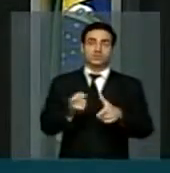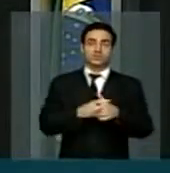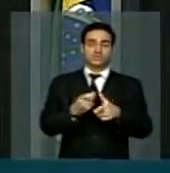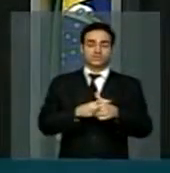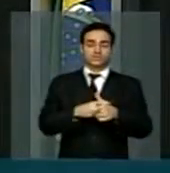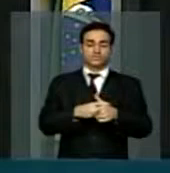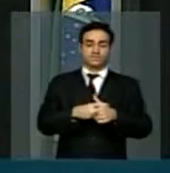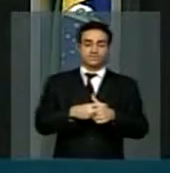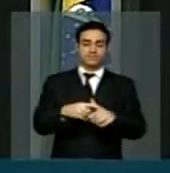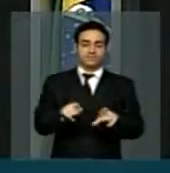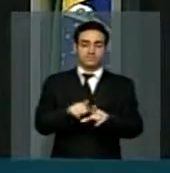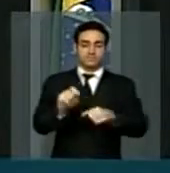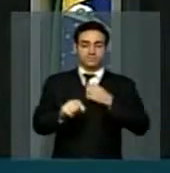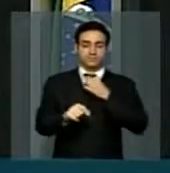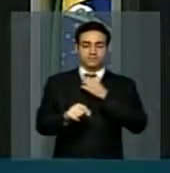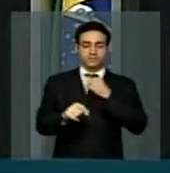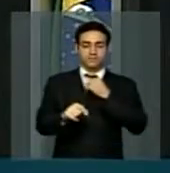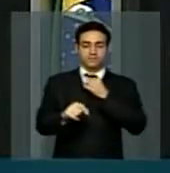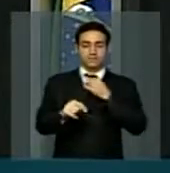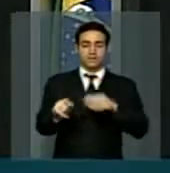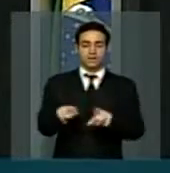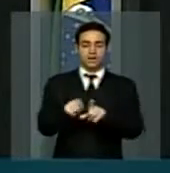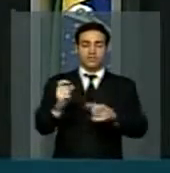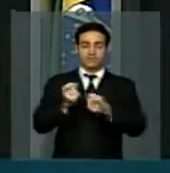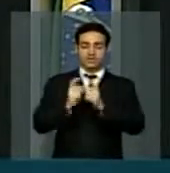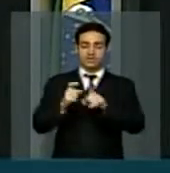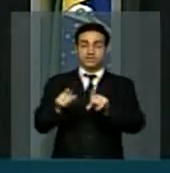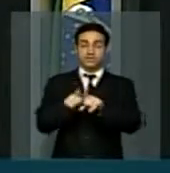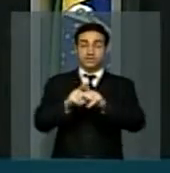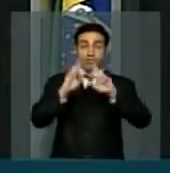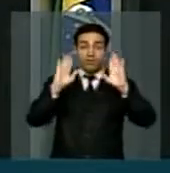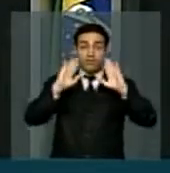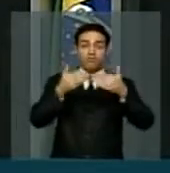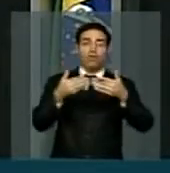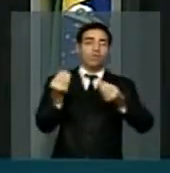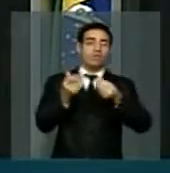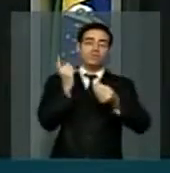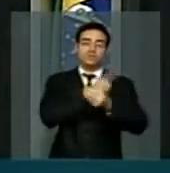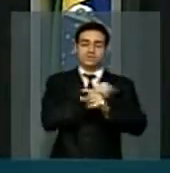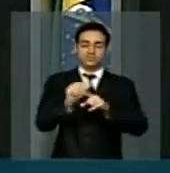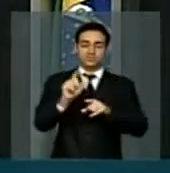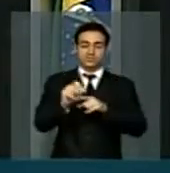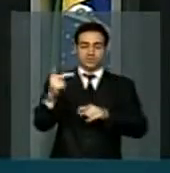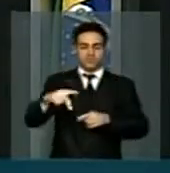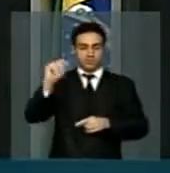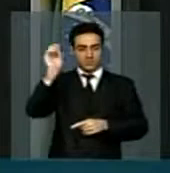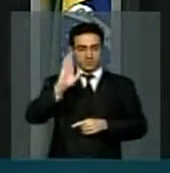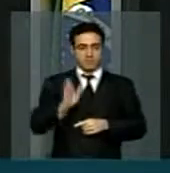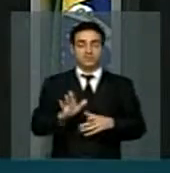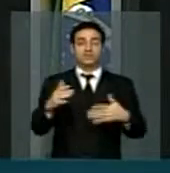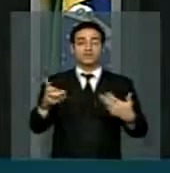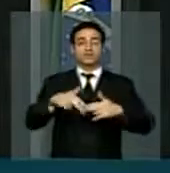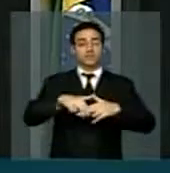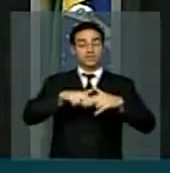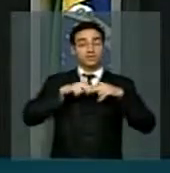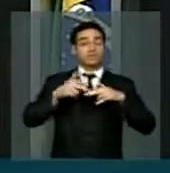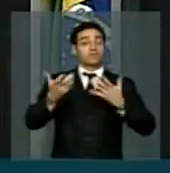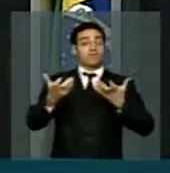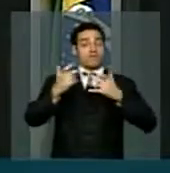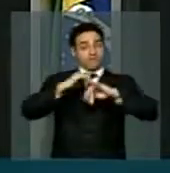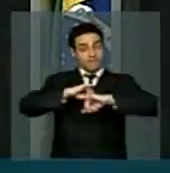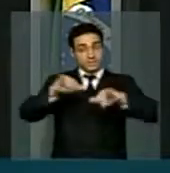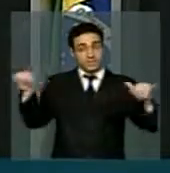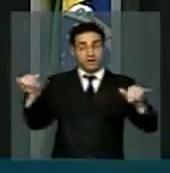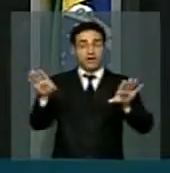políticas públicas, a administração e o foco para que se façam os investimentos nesse país. Portanto, eu quero fazer alerta